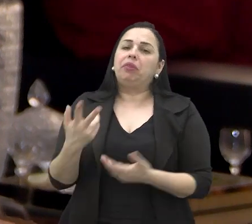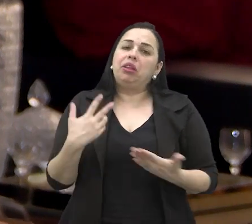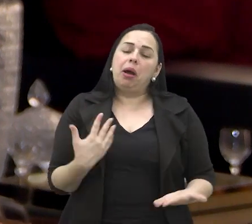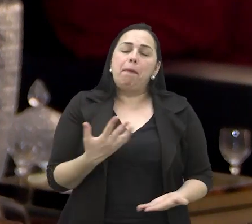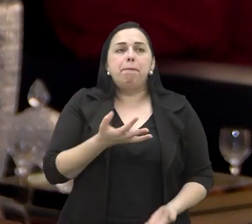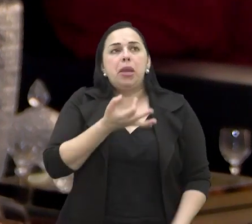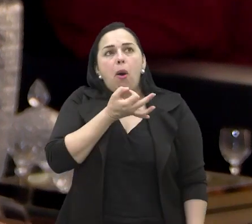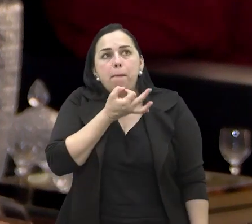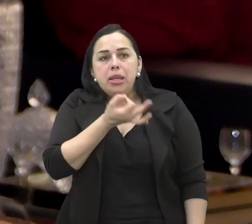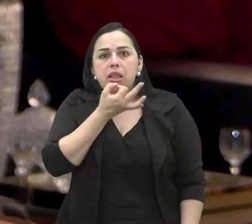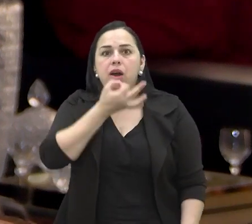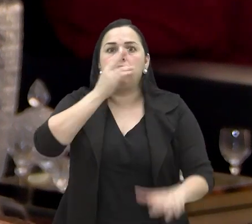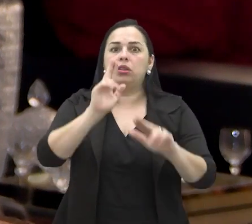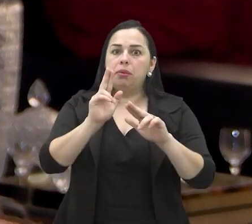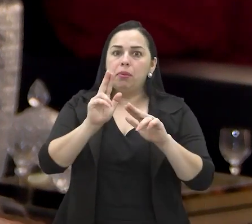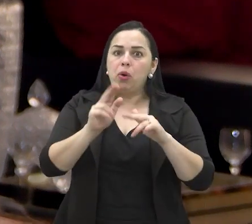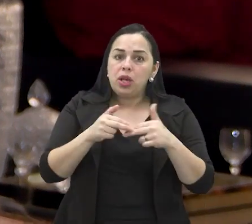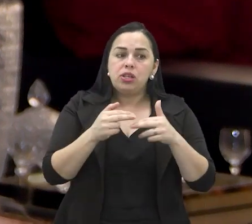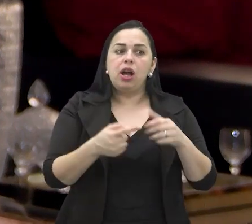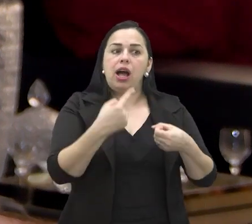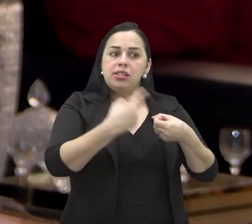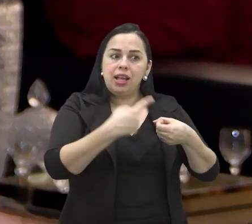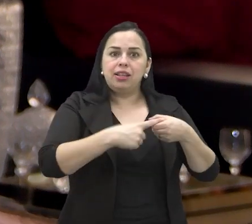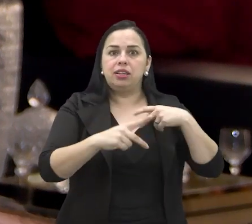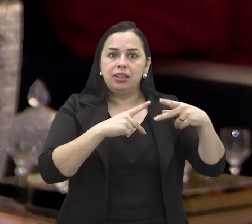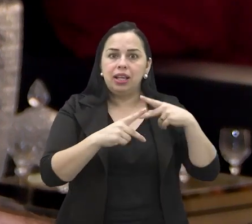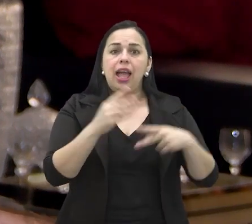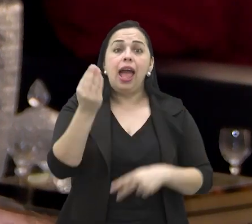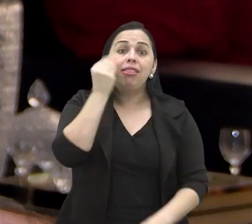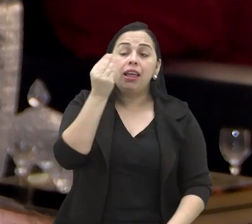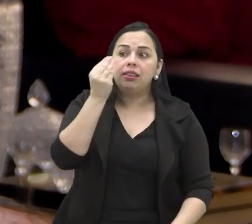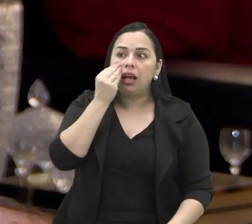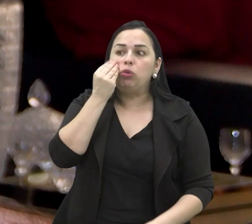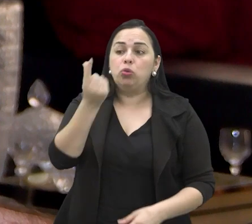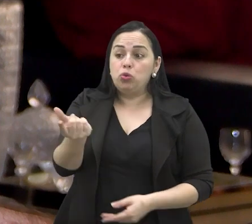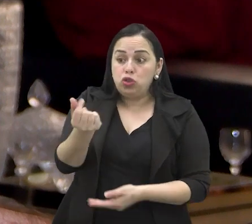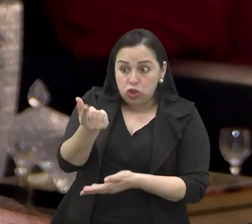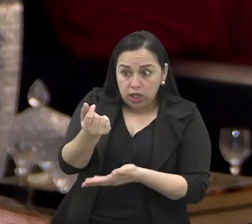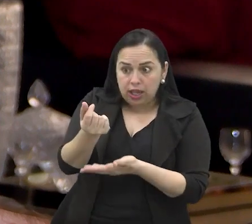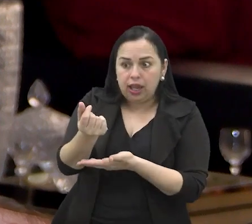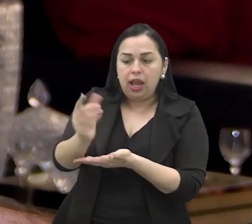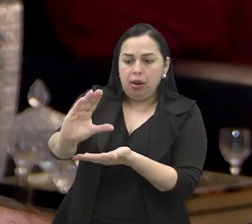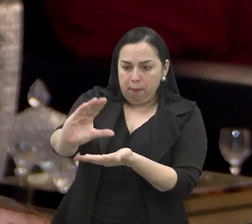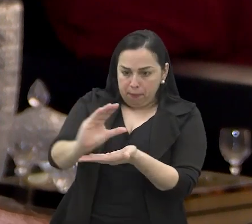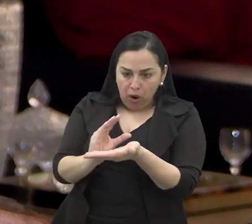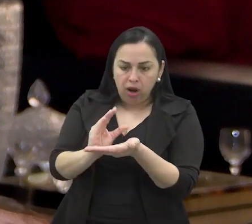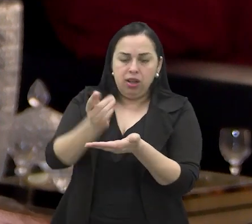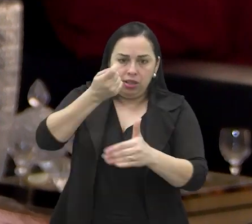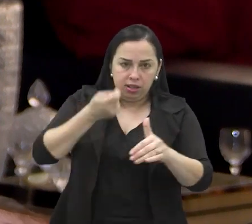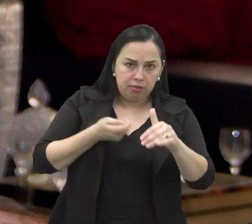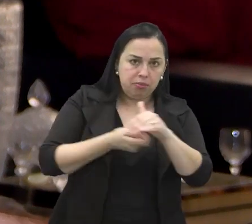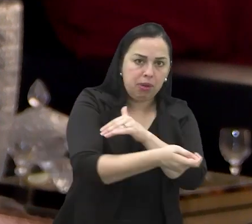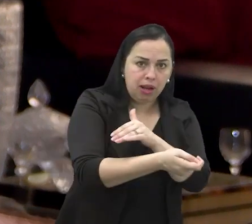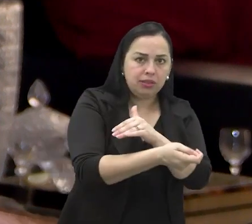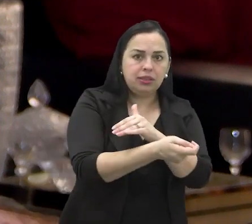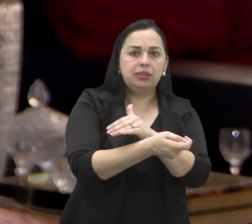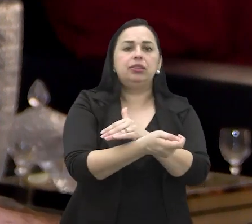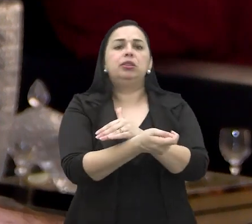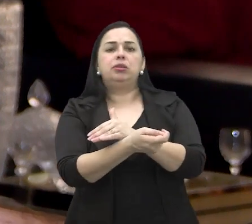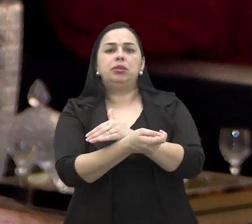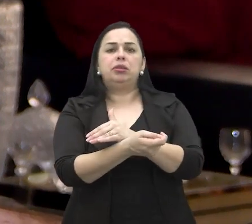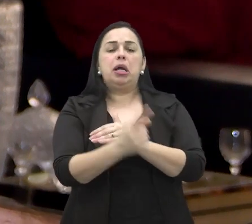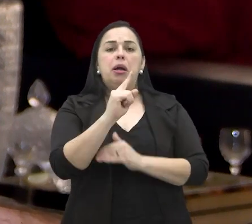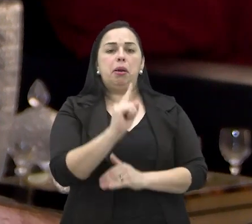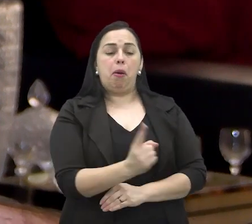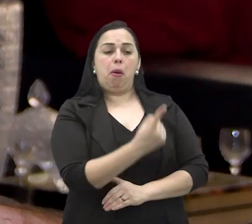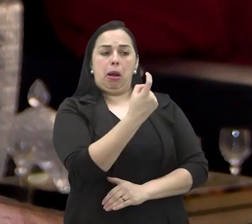à margem da tributação, que são as bets. Esse é o governo bobeou, o governo federal bobeou, não colocou nenhum